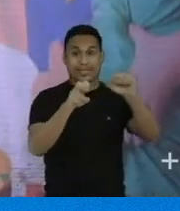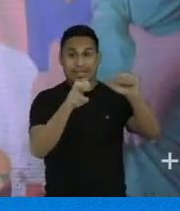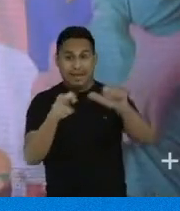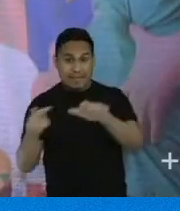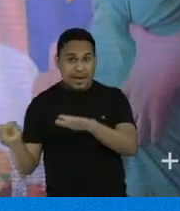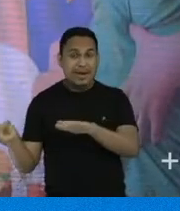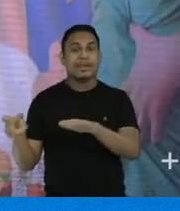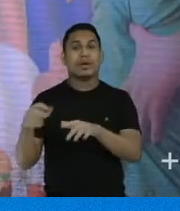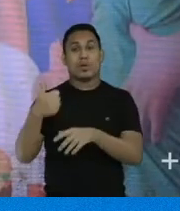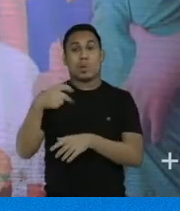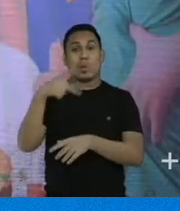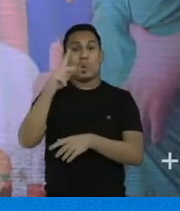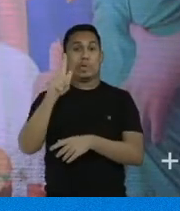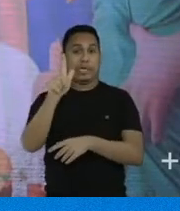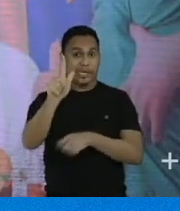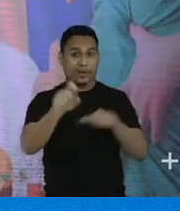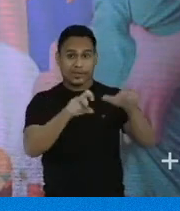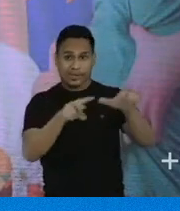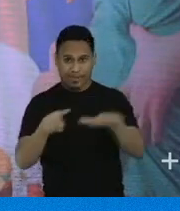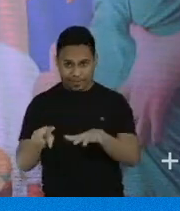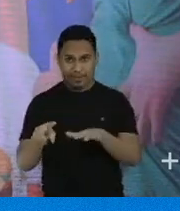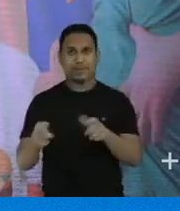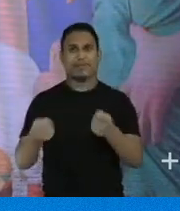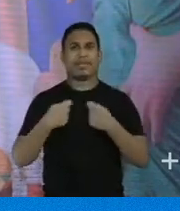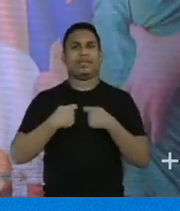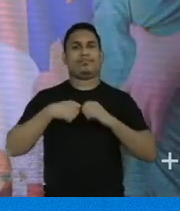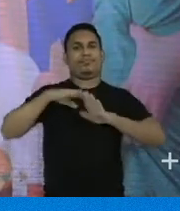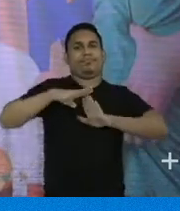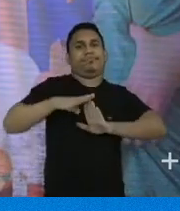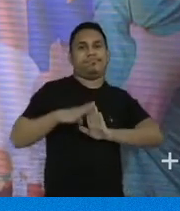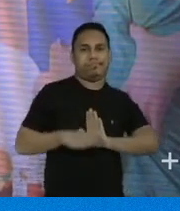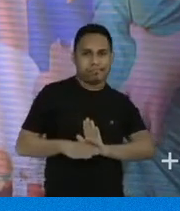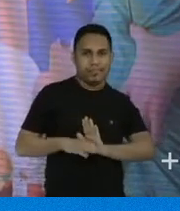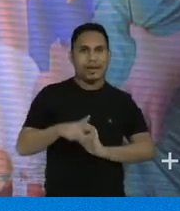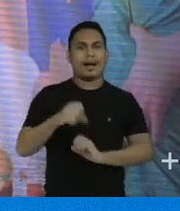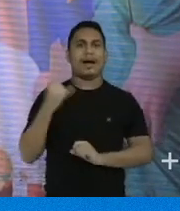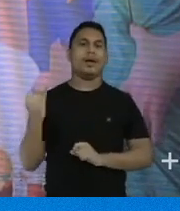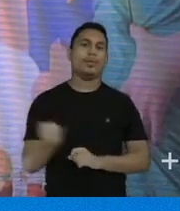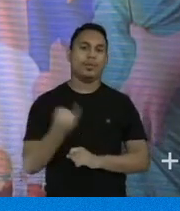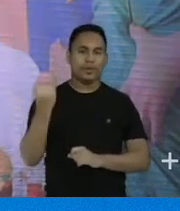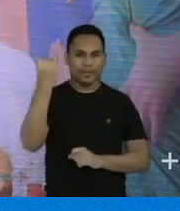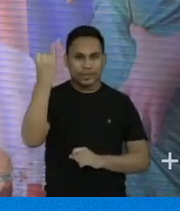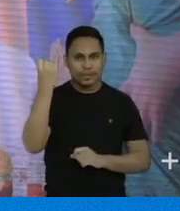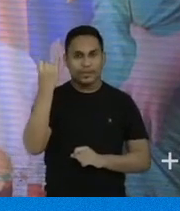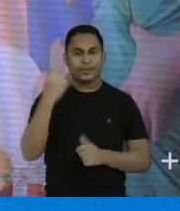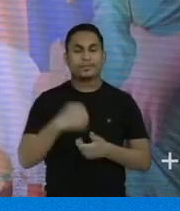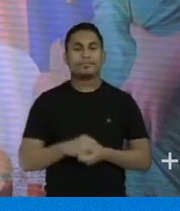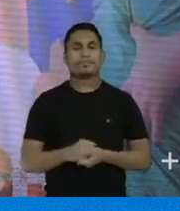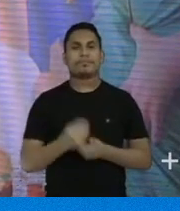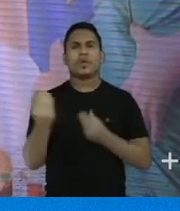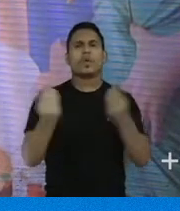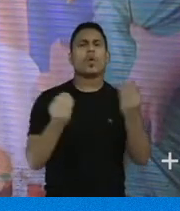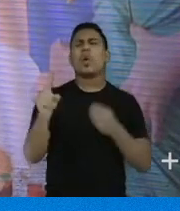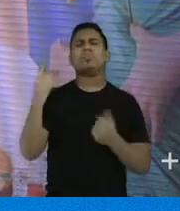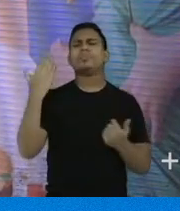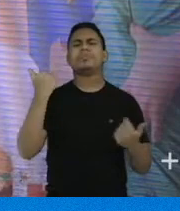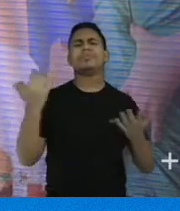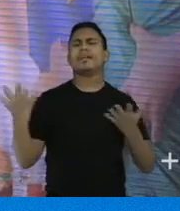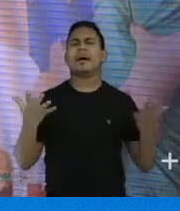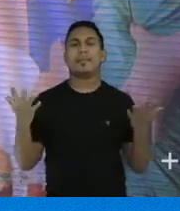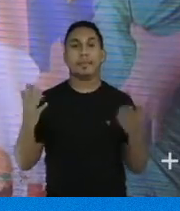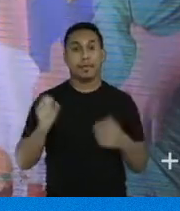gordura por semana. Bom, então, um fator importante. Como é que tu sabe isso, Fred? Se eu